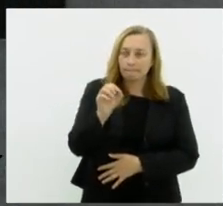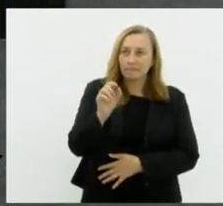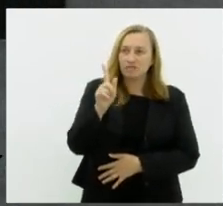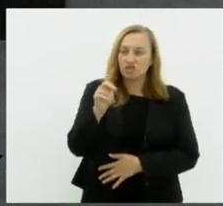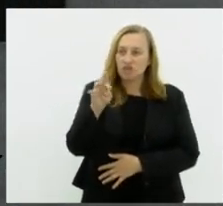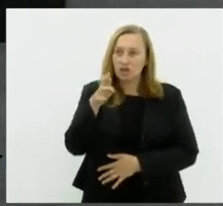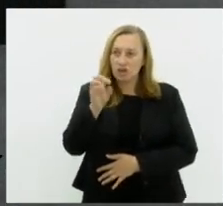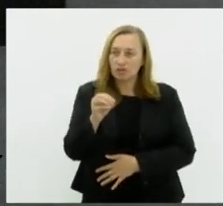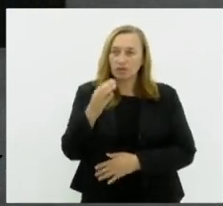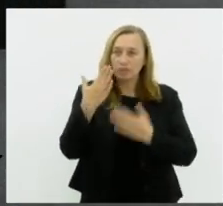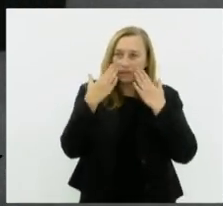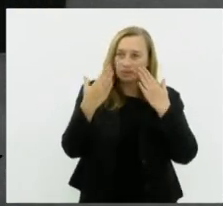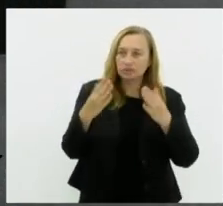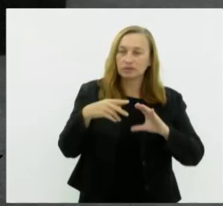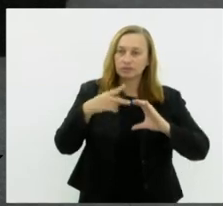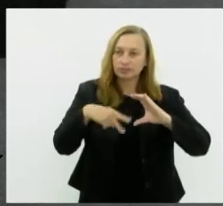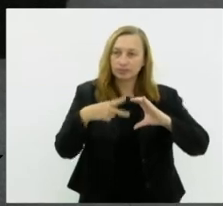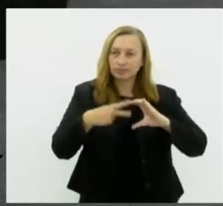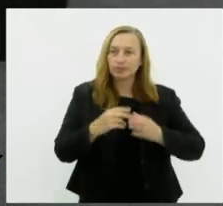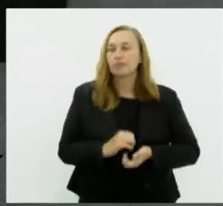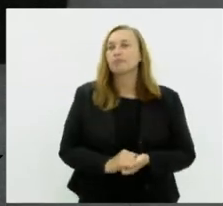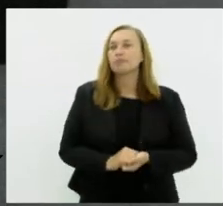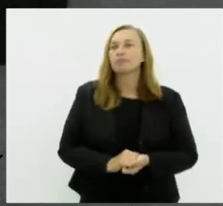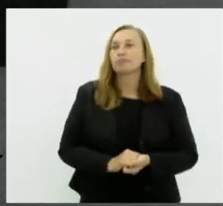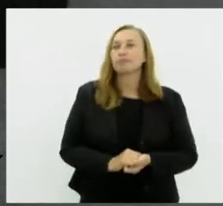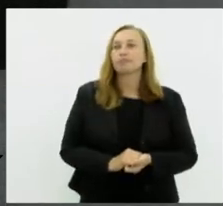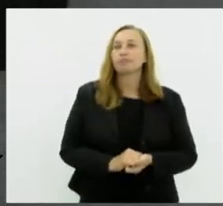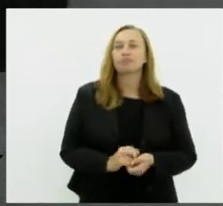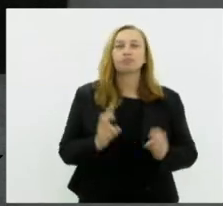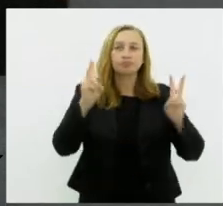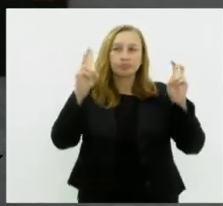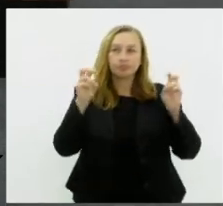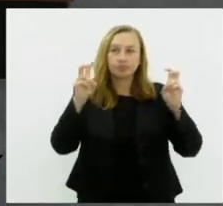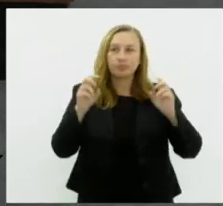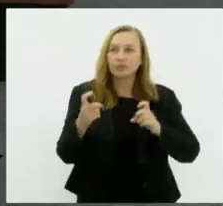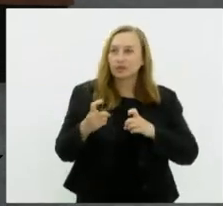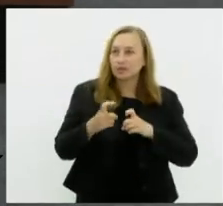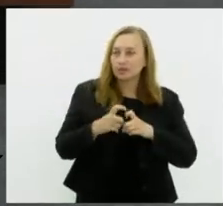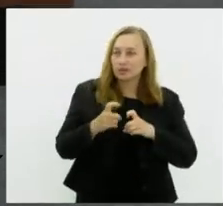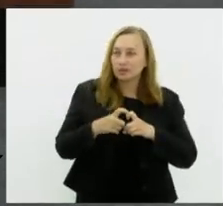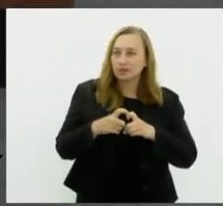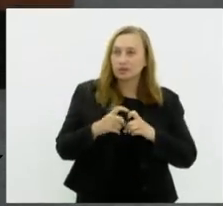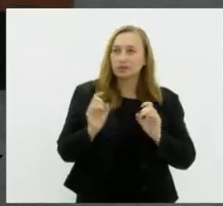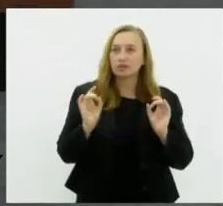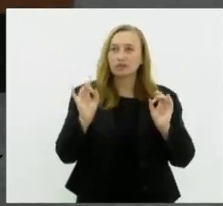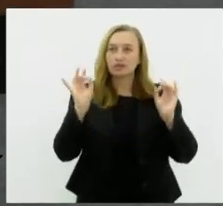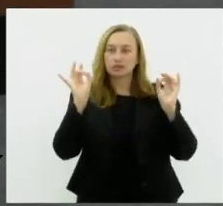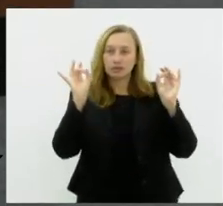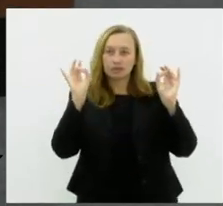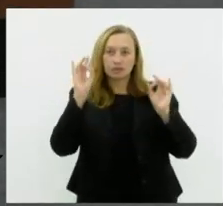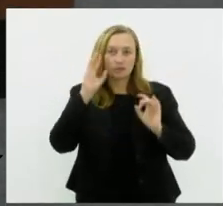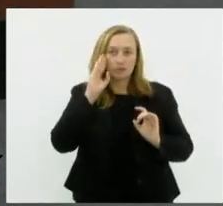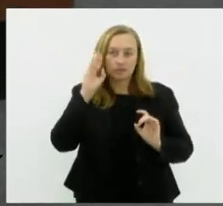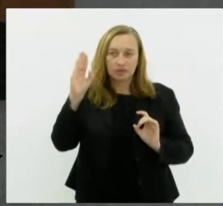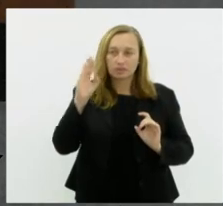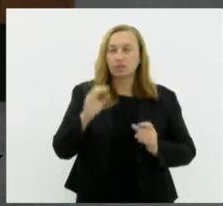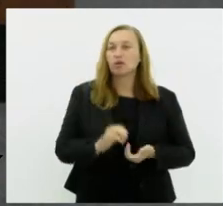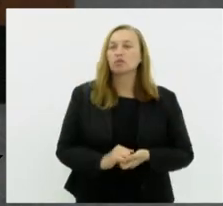Janeiro. Ele versa sobre a questão dos médicos especialistas. E o que